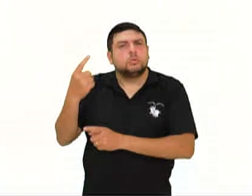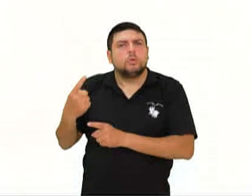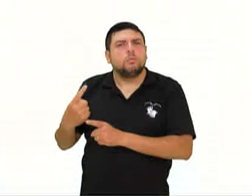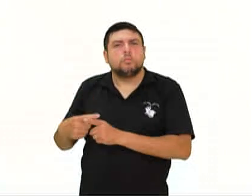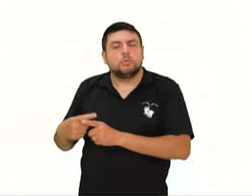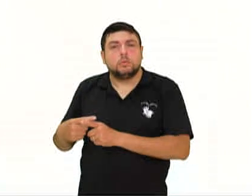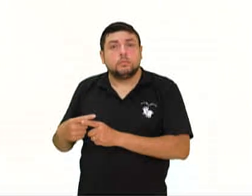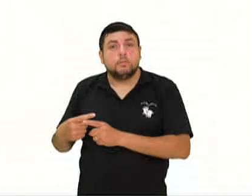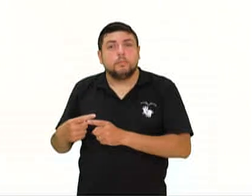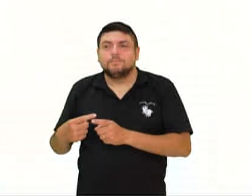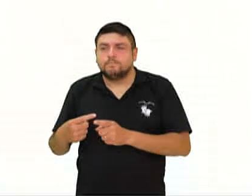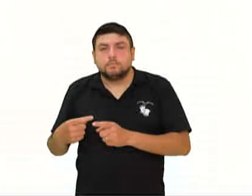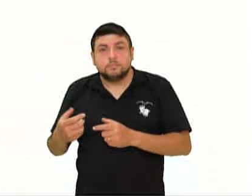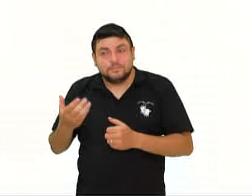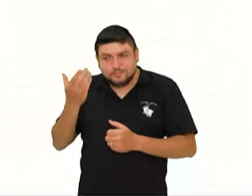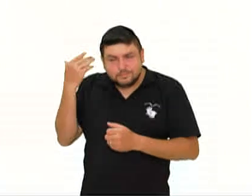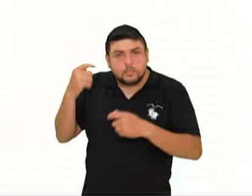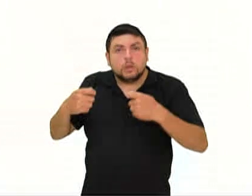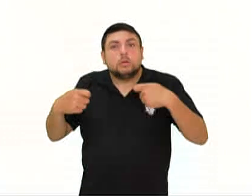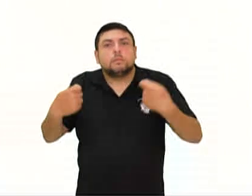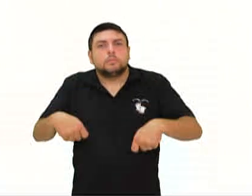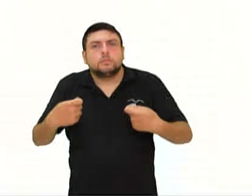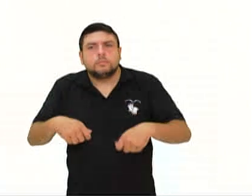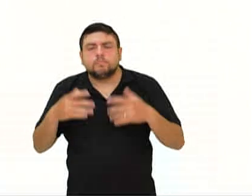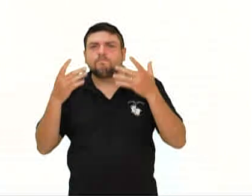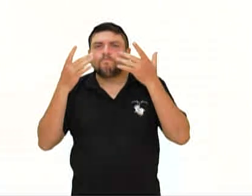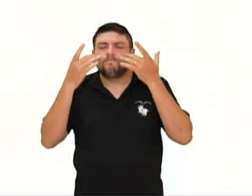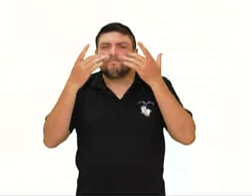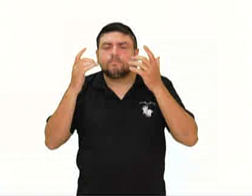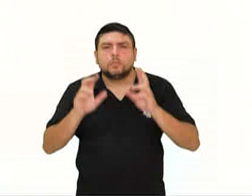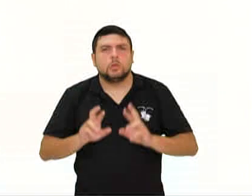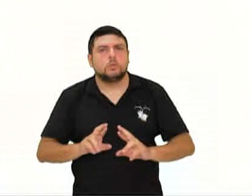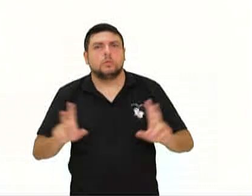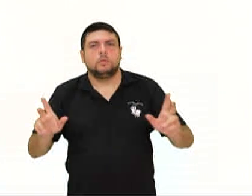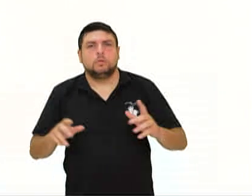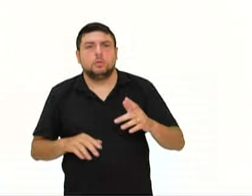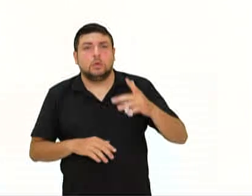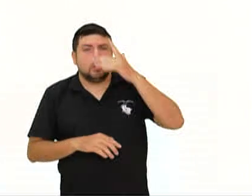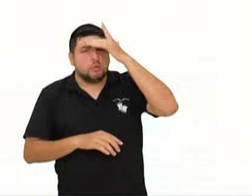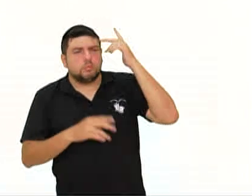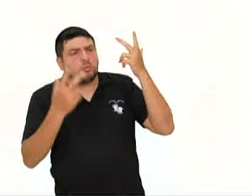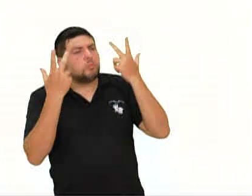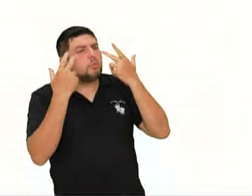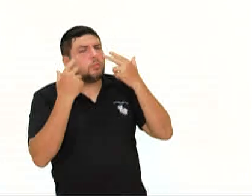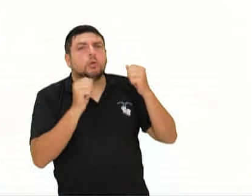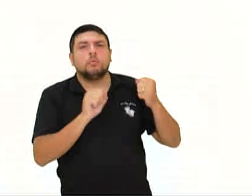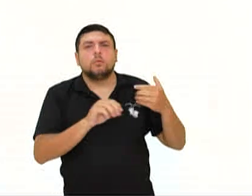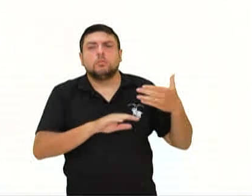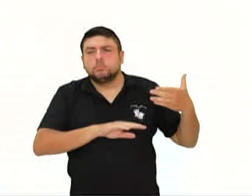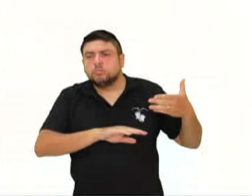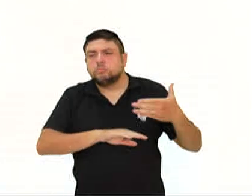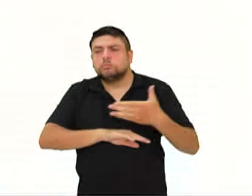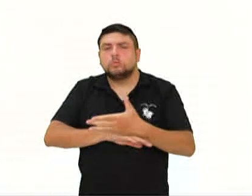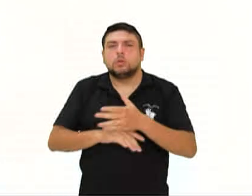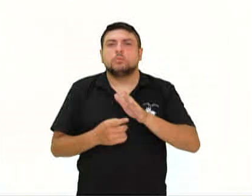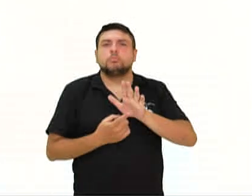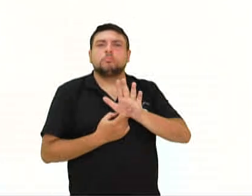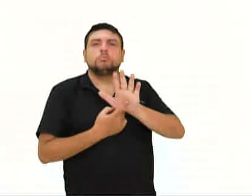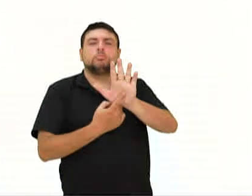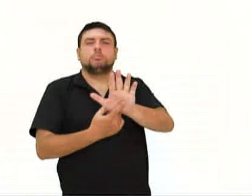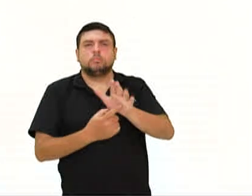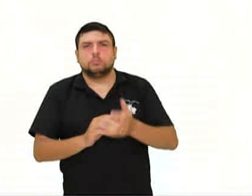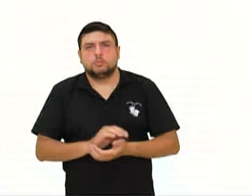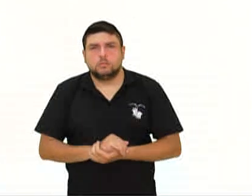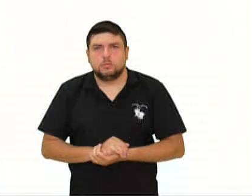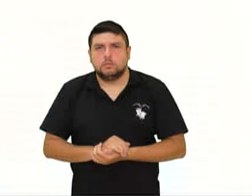arte teatral mais moderna, onde as pessoas comuns pudessem entrar ou expor a sua arte. O teatro moderno